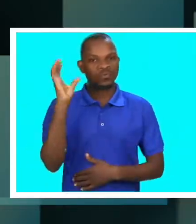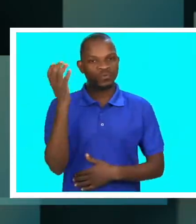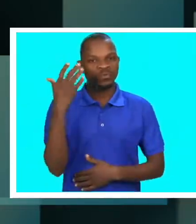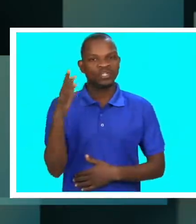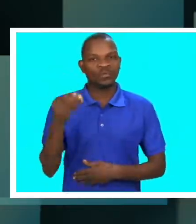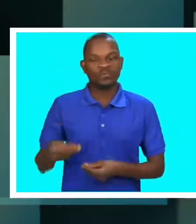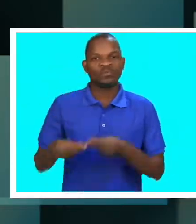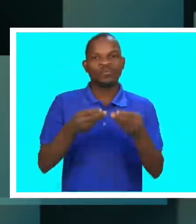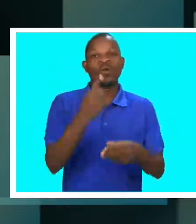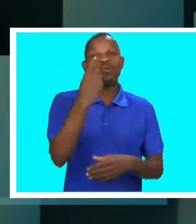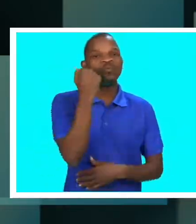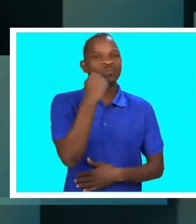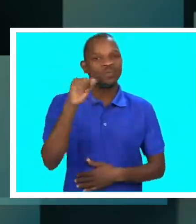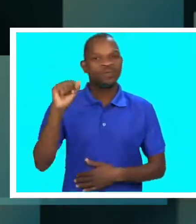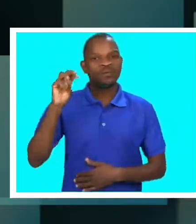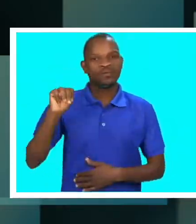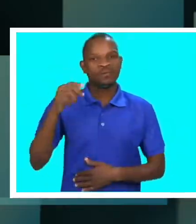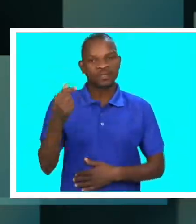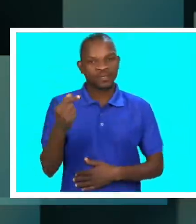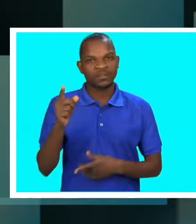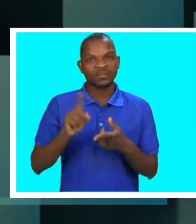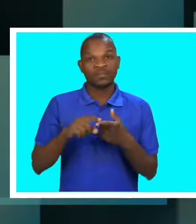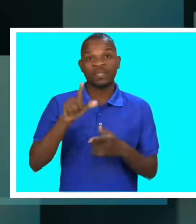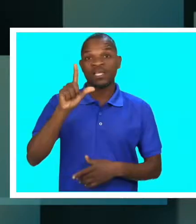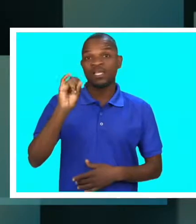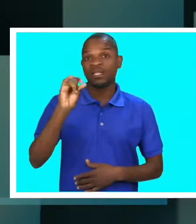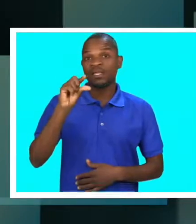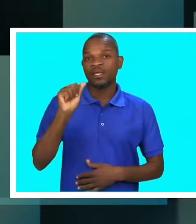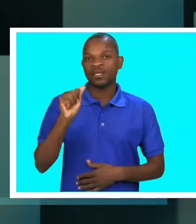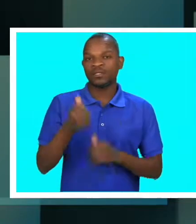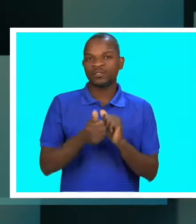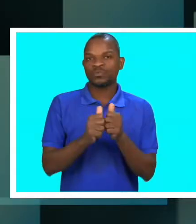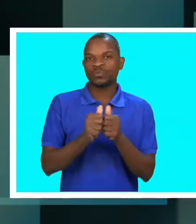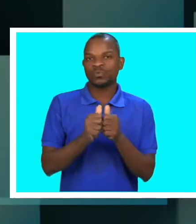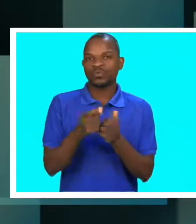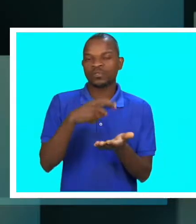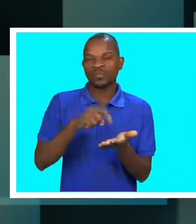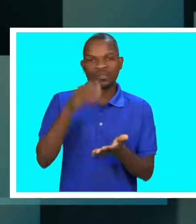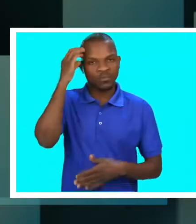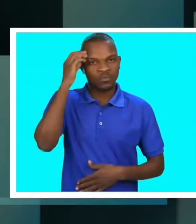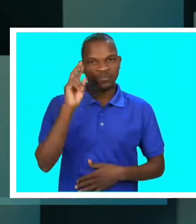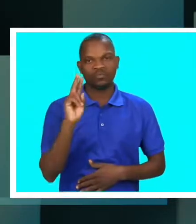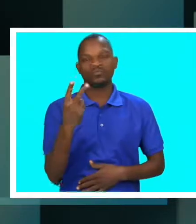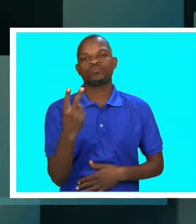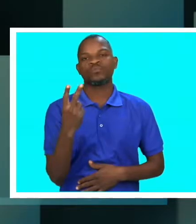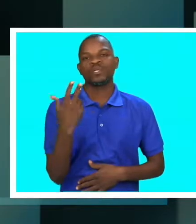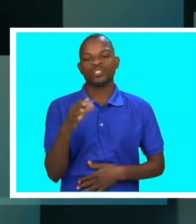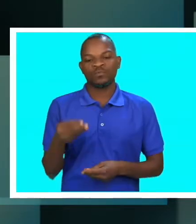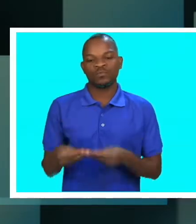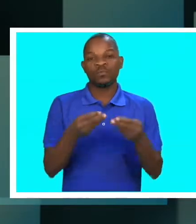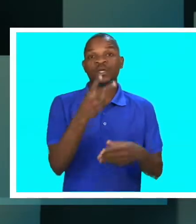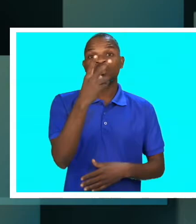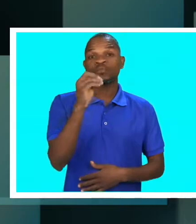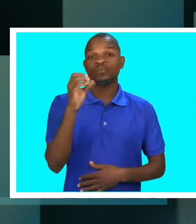para casa um milhão de meticais, enquanto a Liga Desportiva de Maputo, segundo classificado, ficou com